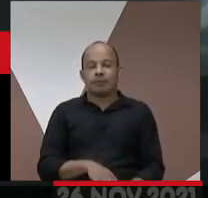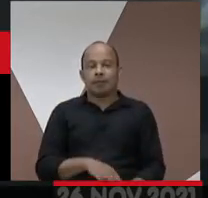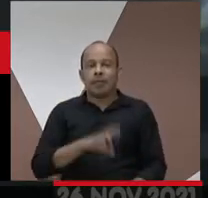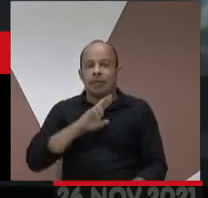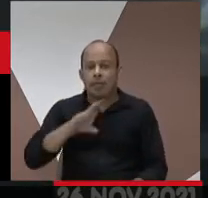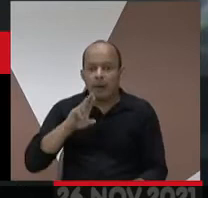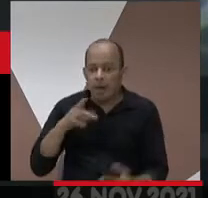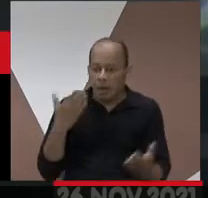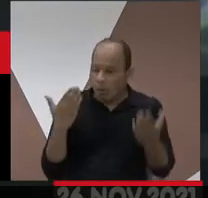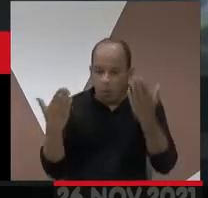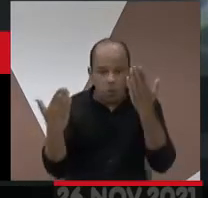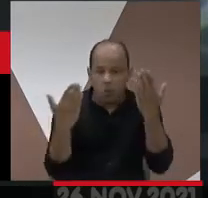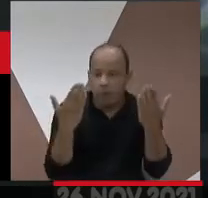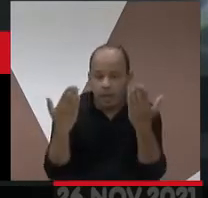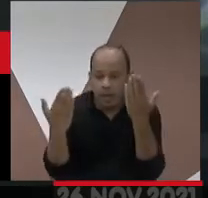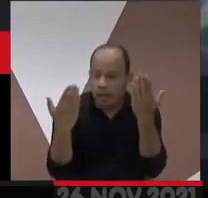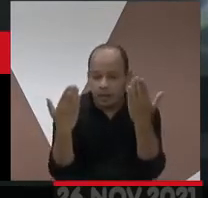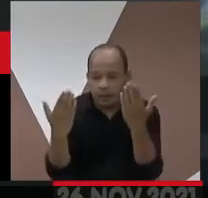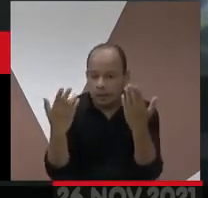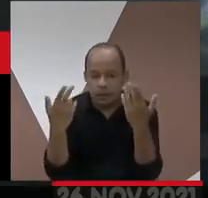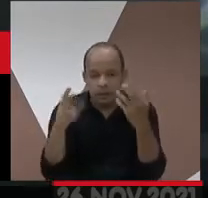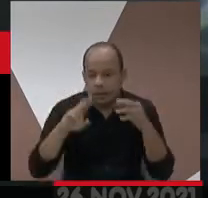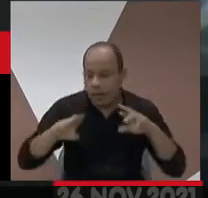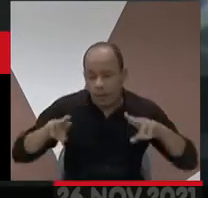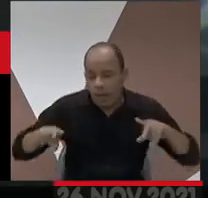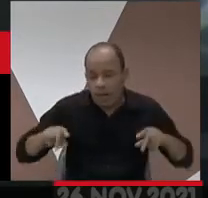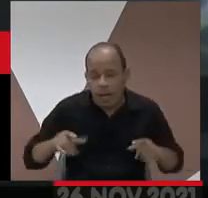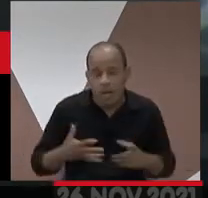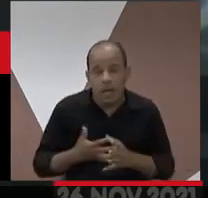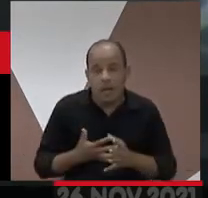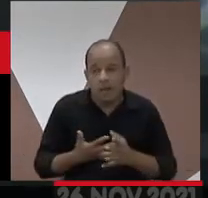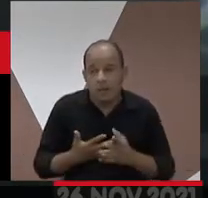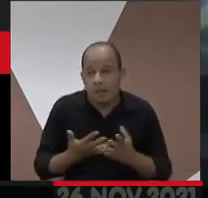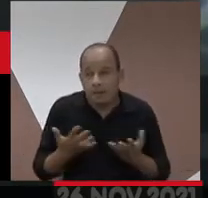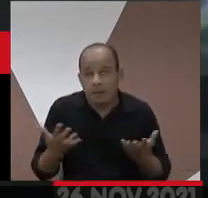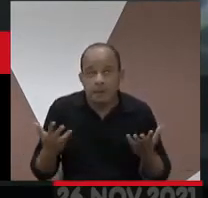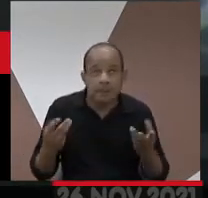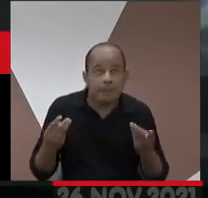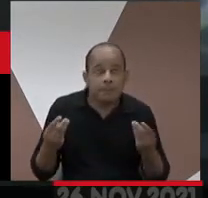dois traçados. Há só